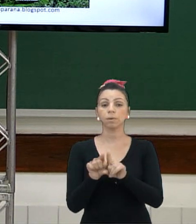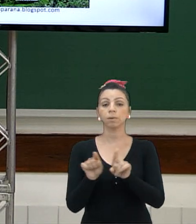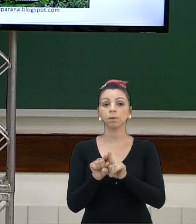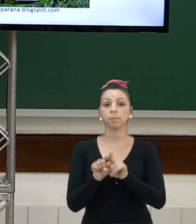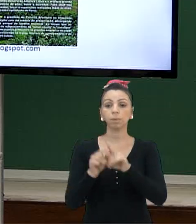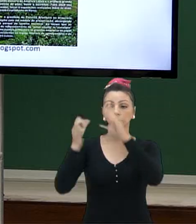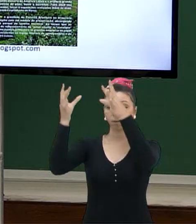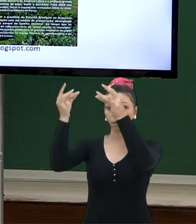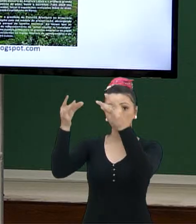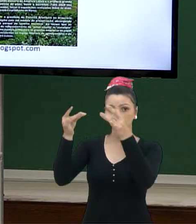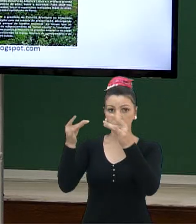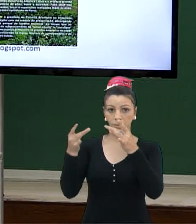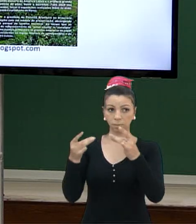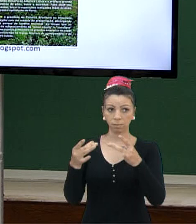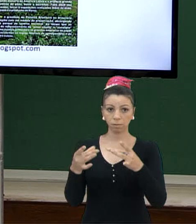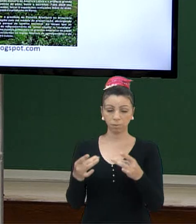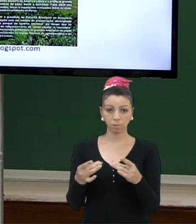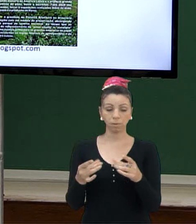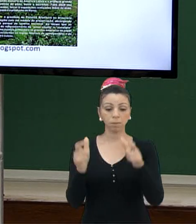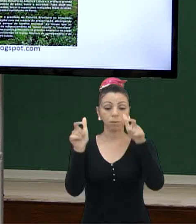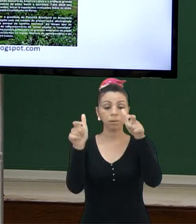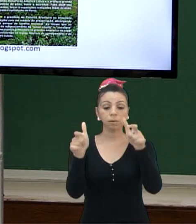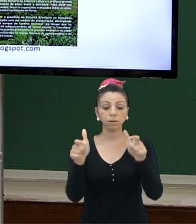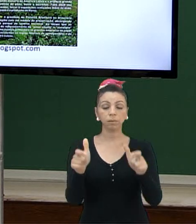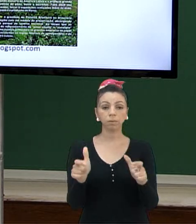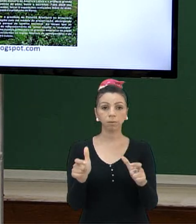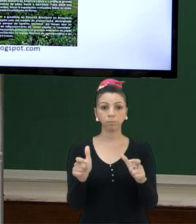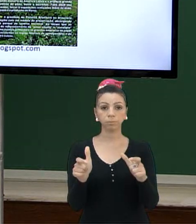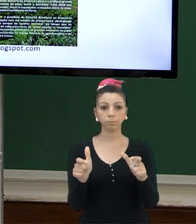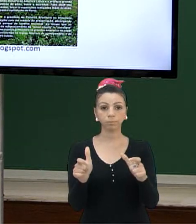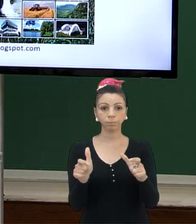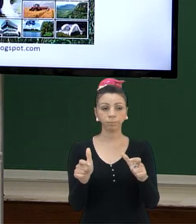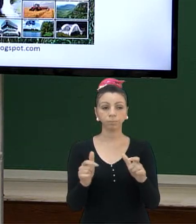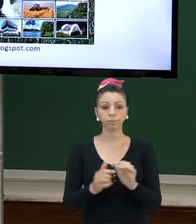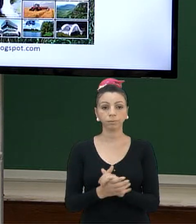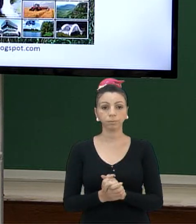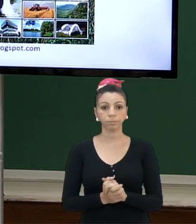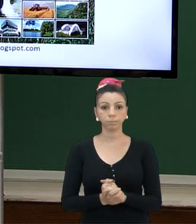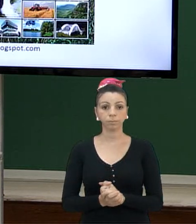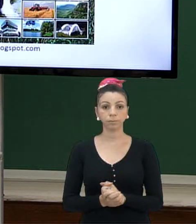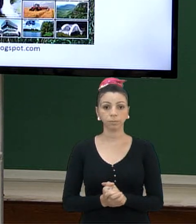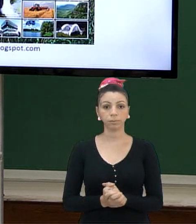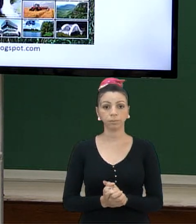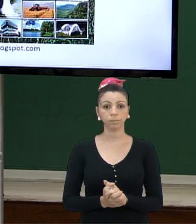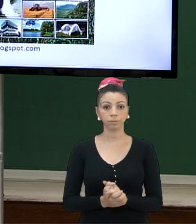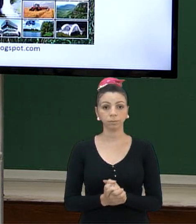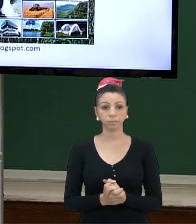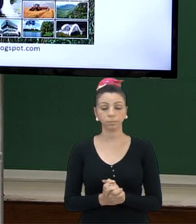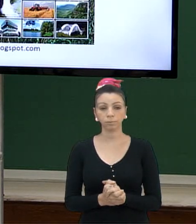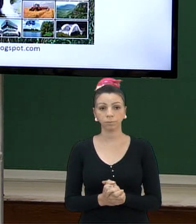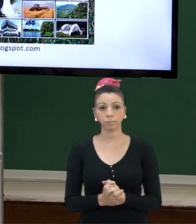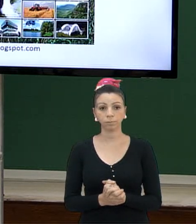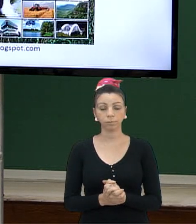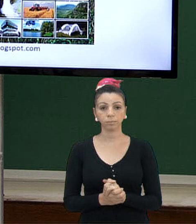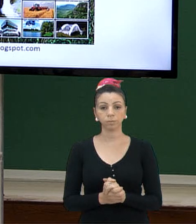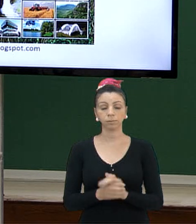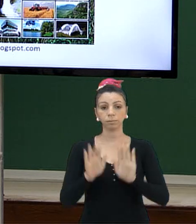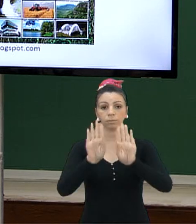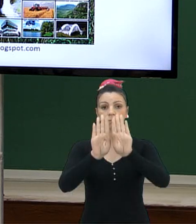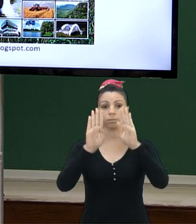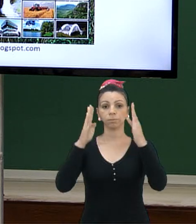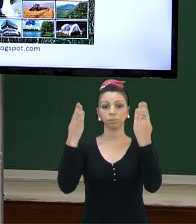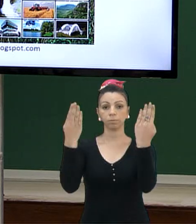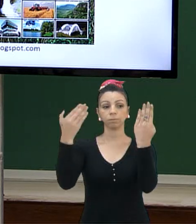descrição desse local, dessa região serrana. Ok. Tenho a parte de trás,